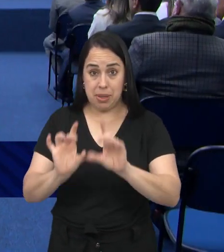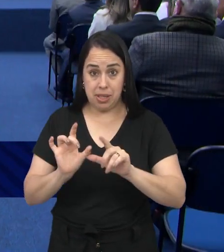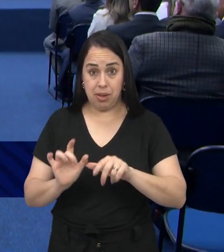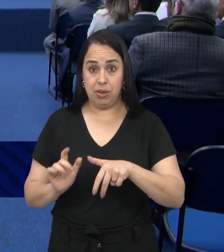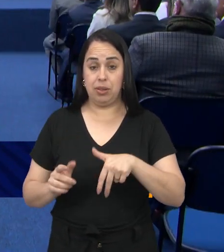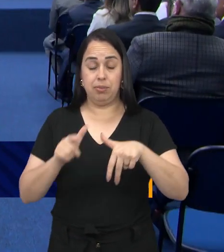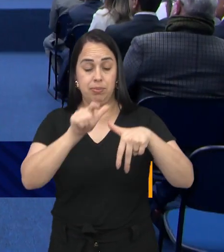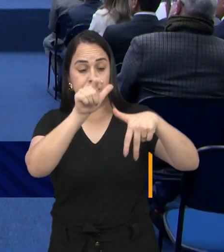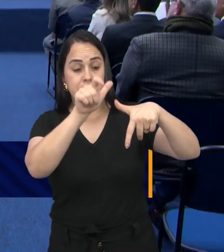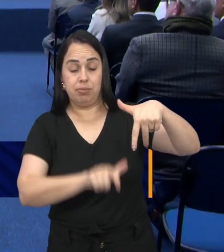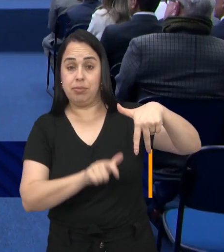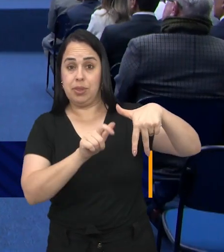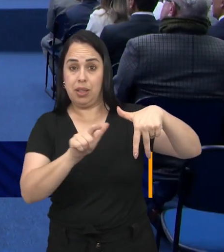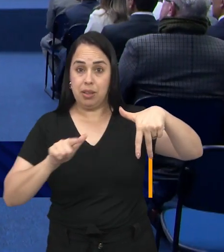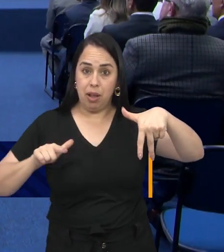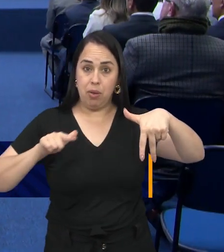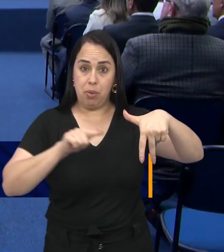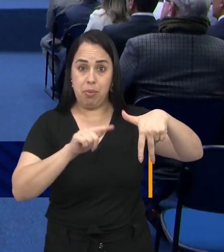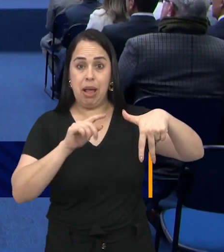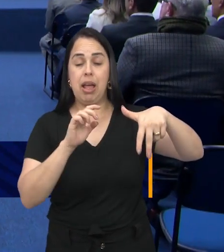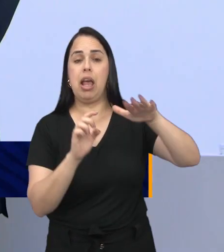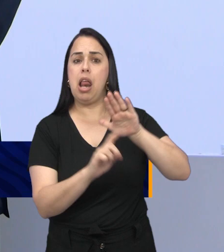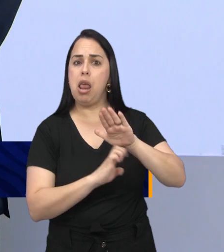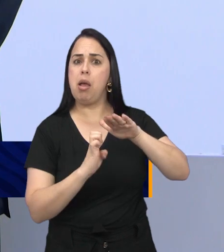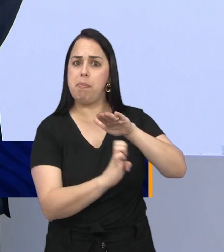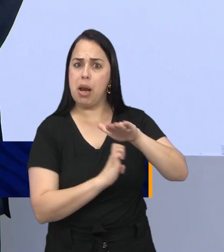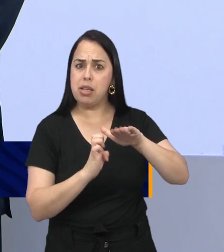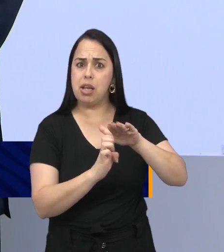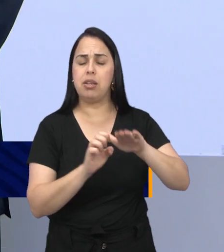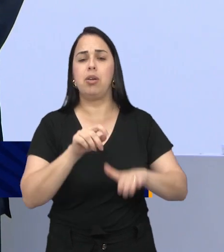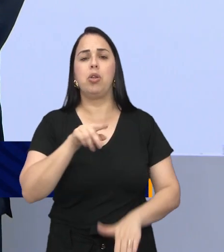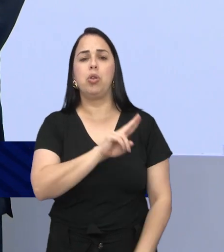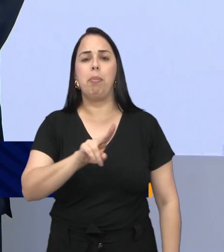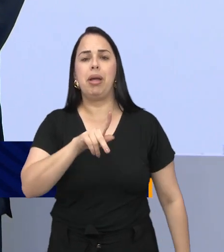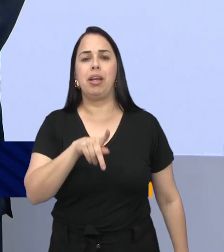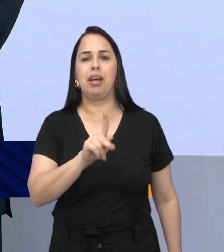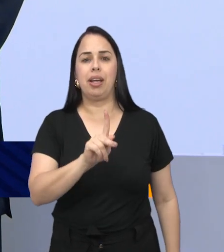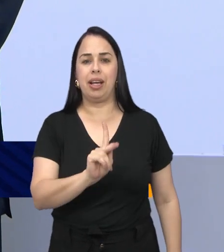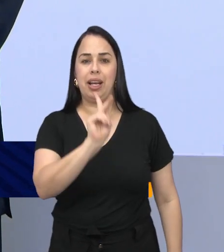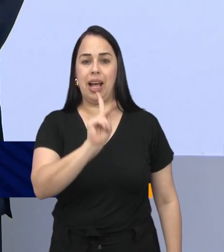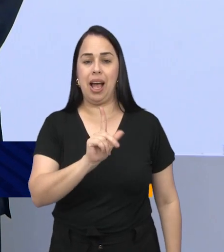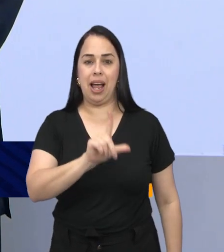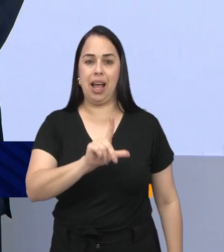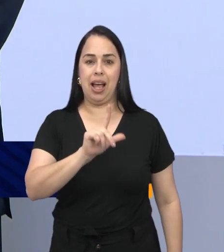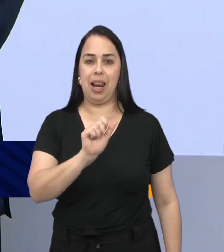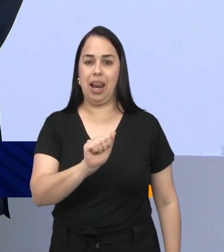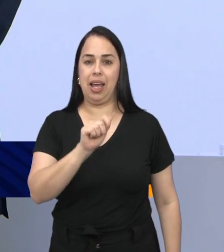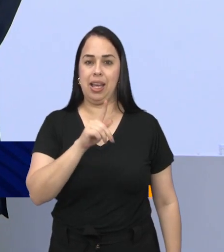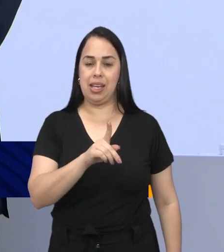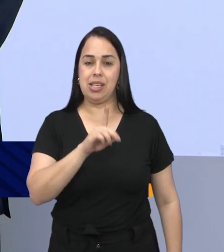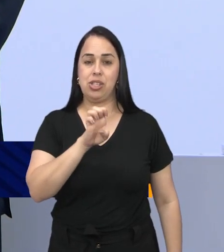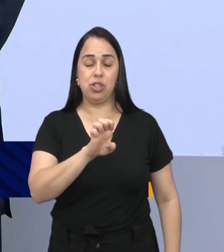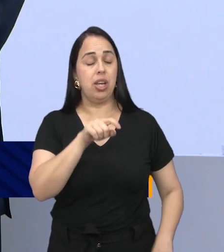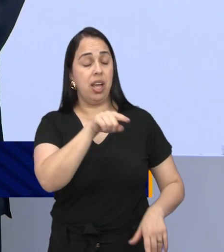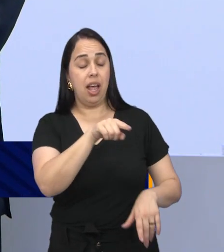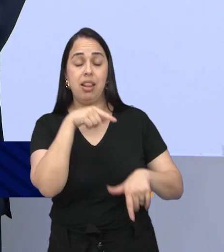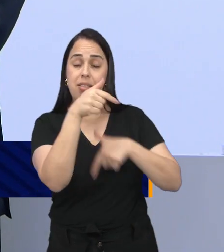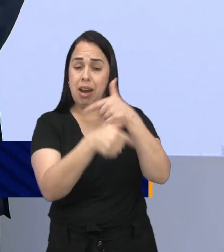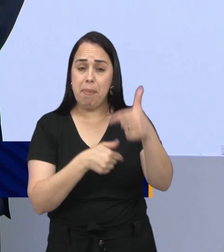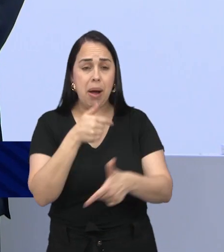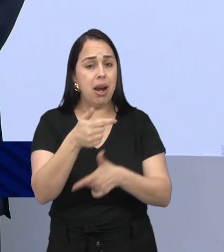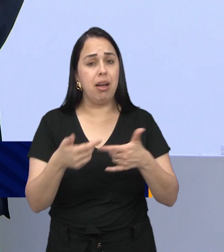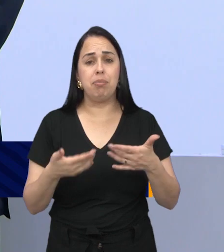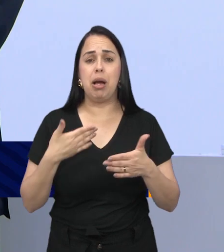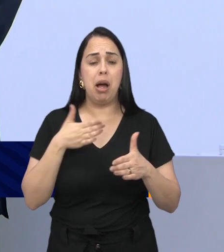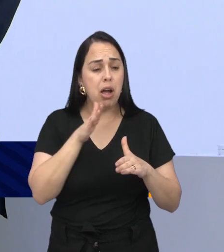Câmara concede título de cidadão joseense ao empresário Khaled Mohamed El Mazou. Honraria serviu de reconhecimento aos trabalhos de